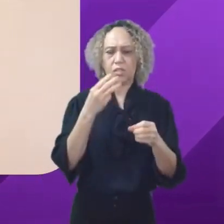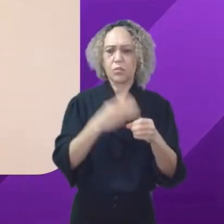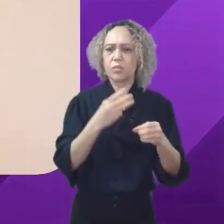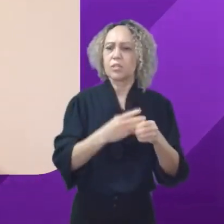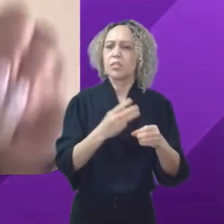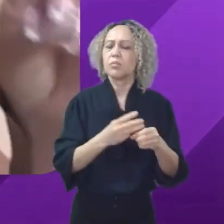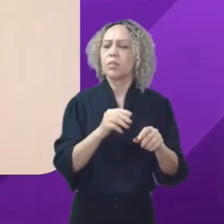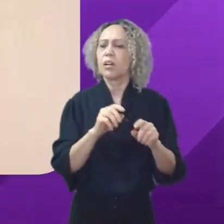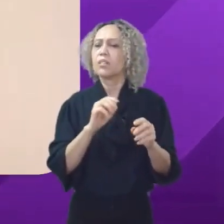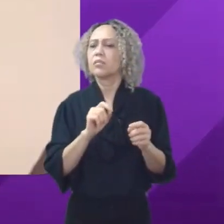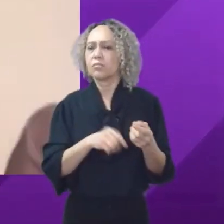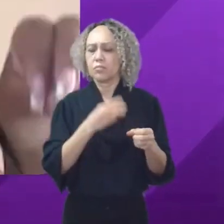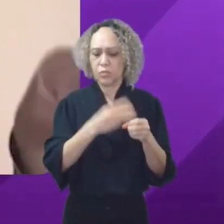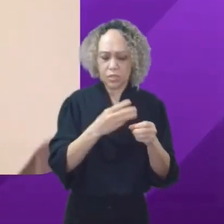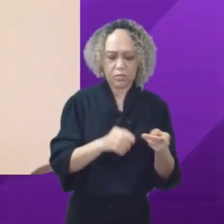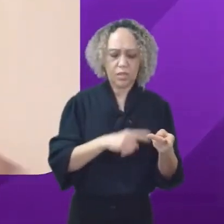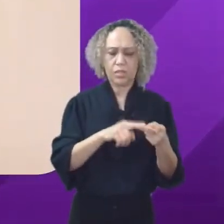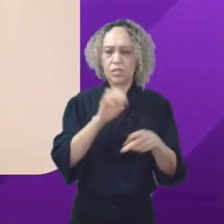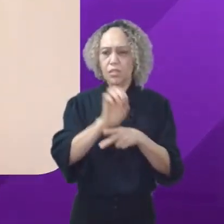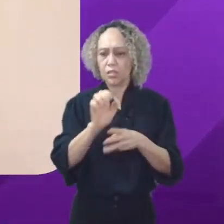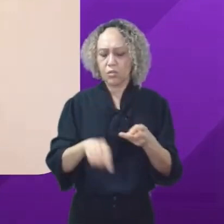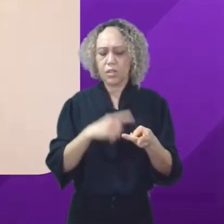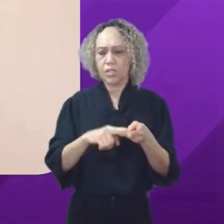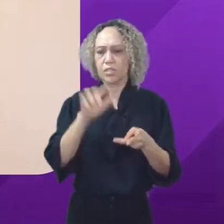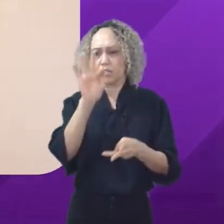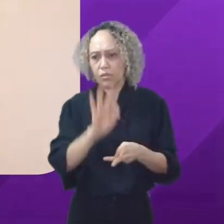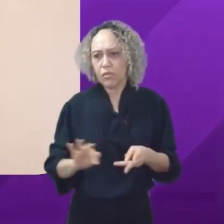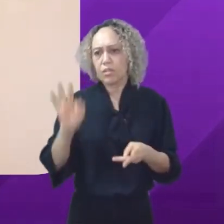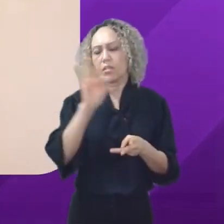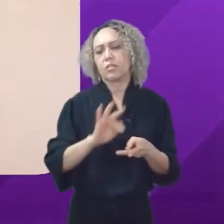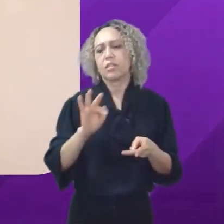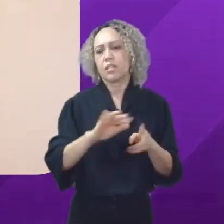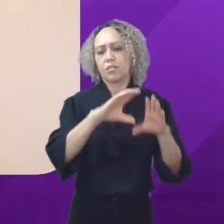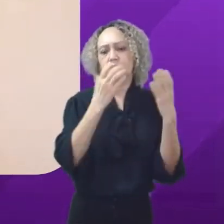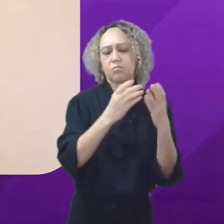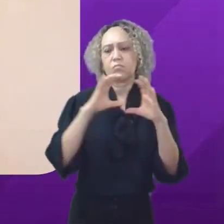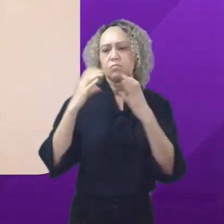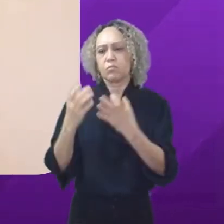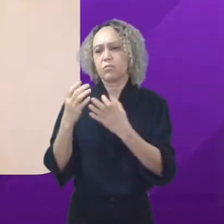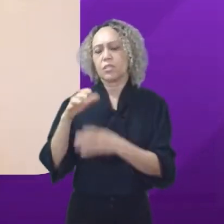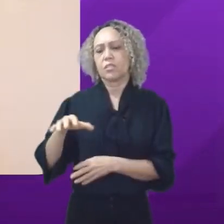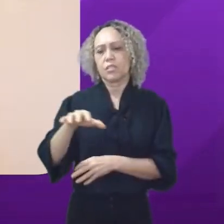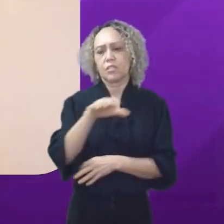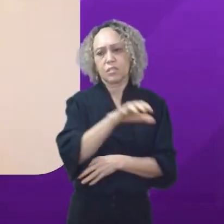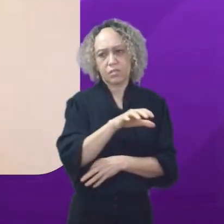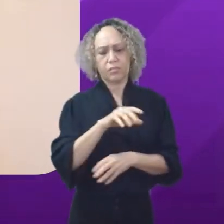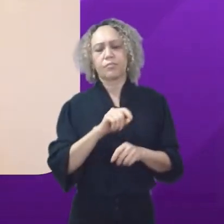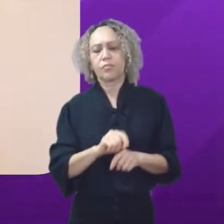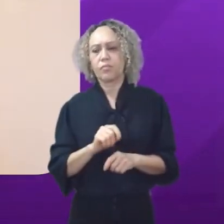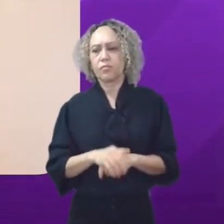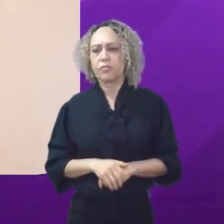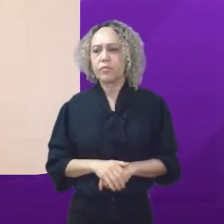relações de ente federativo, municipais, estaduais e federal, em que esses espaços de